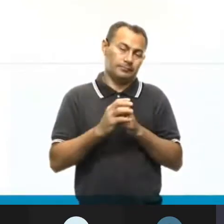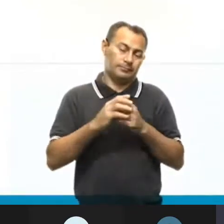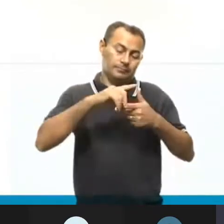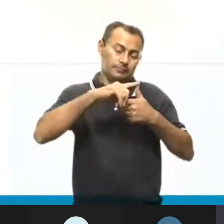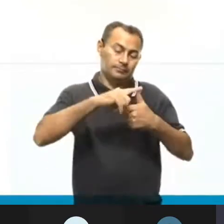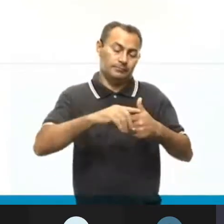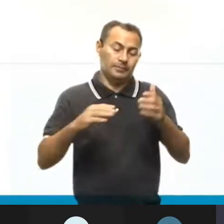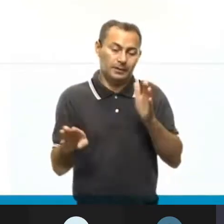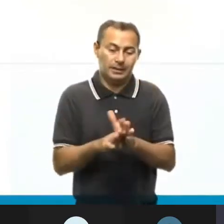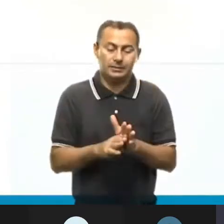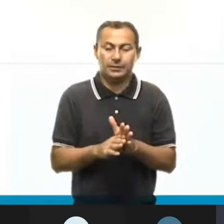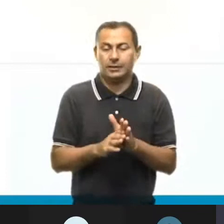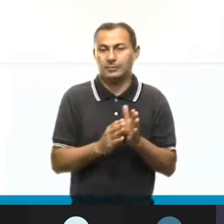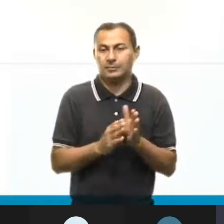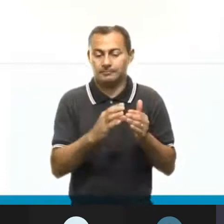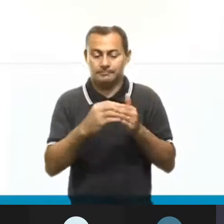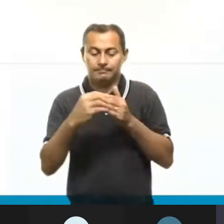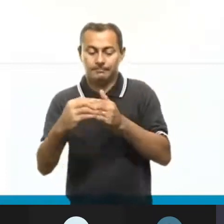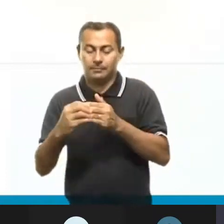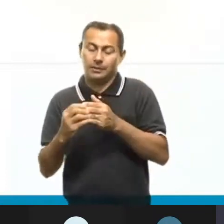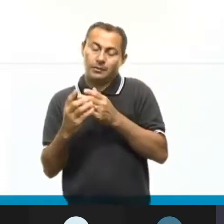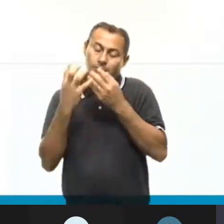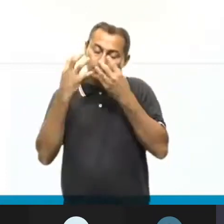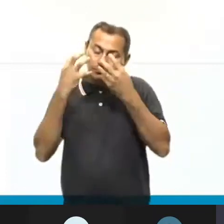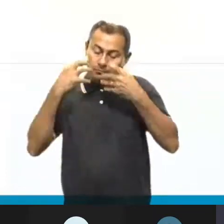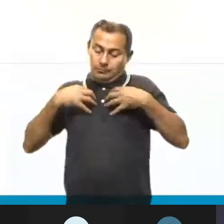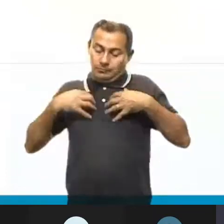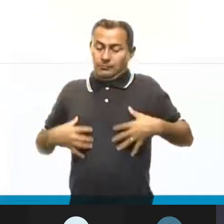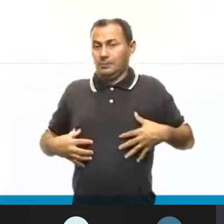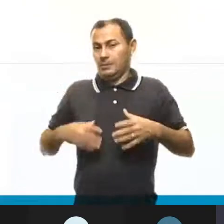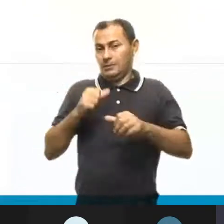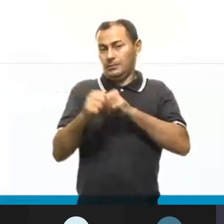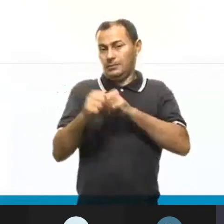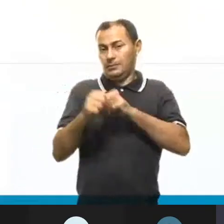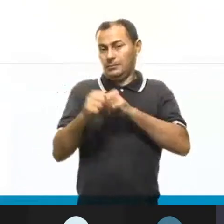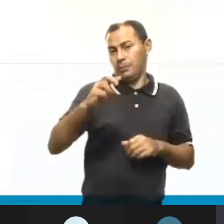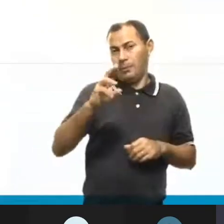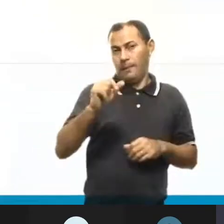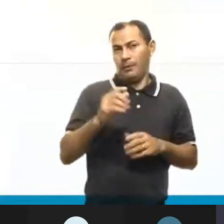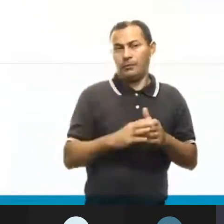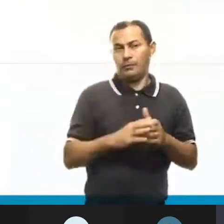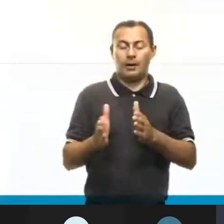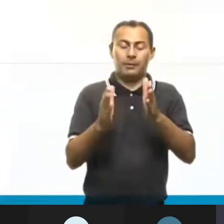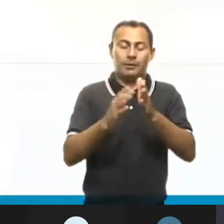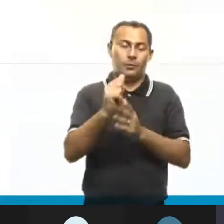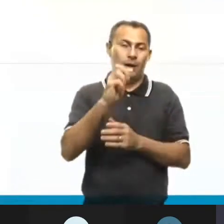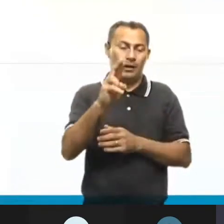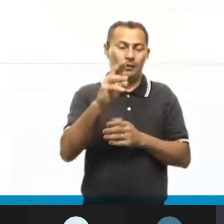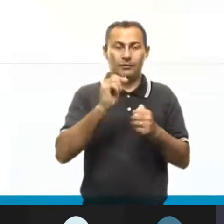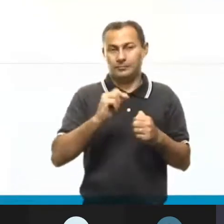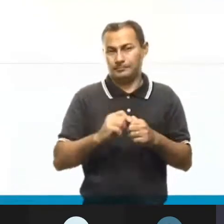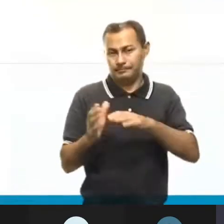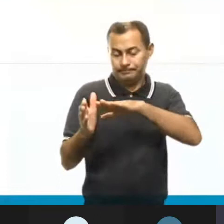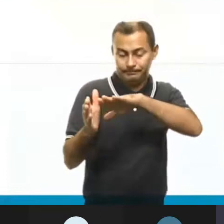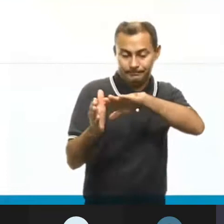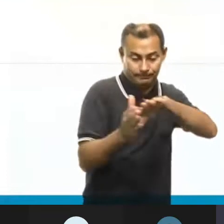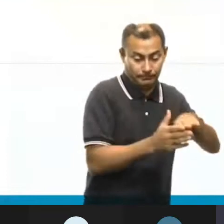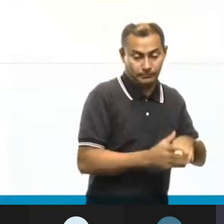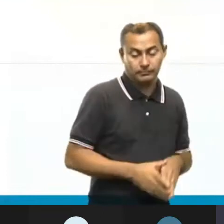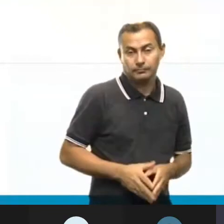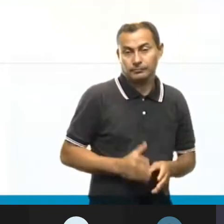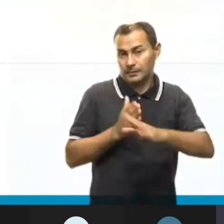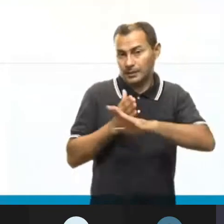pela traqueia até chegar lá nos pulmões, tá? Então, esse é o trajeto, o caminho aí que o ar vai fazer. Quando ele